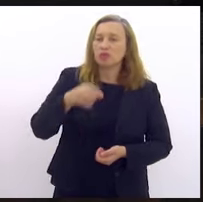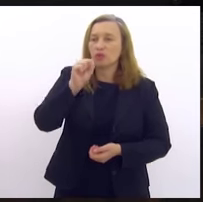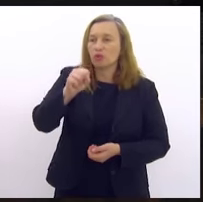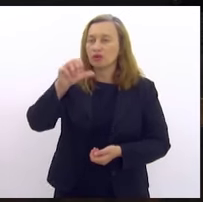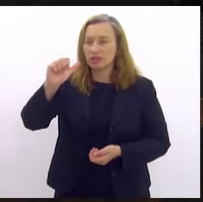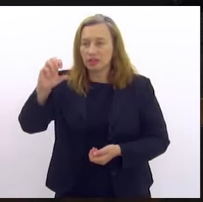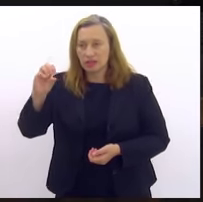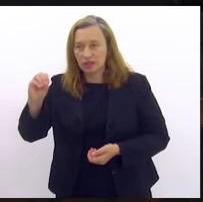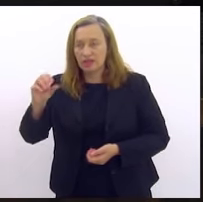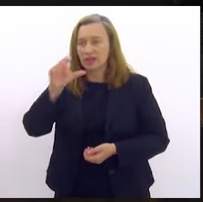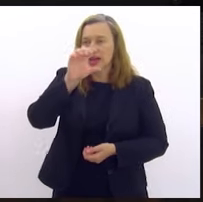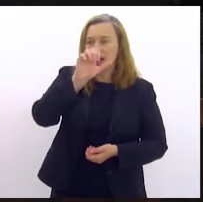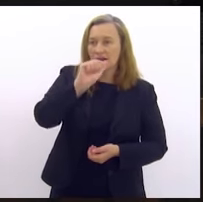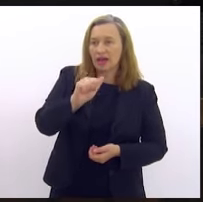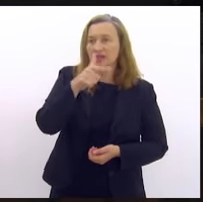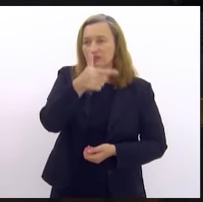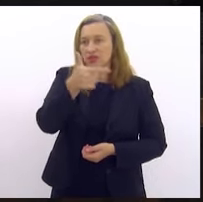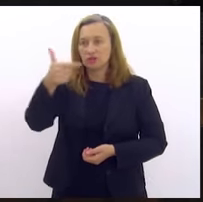6.080-A de 22,